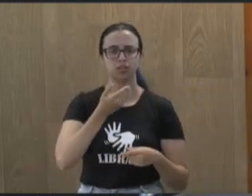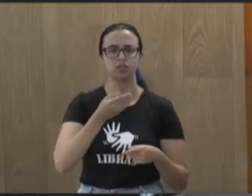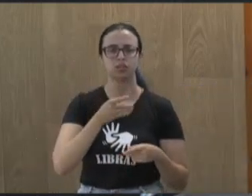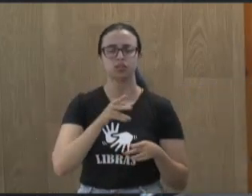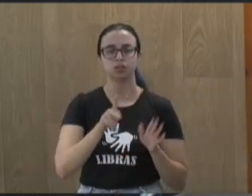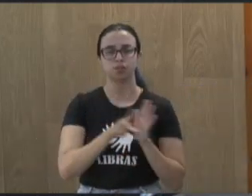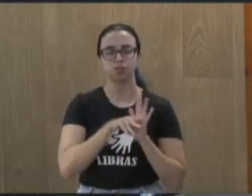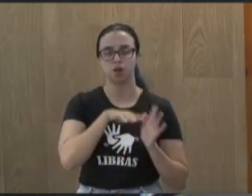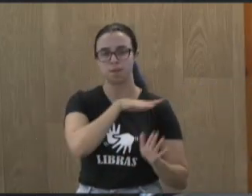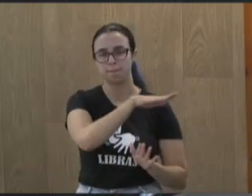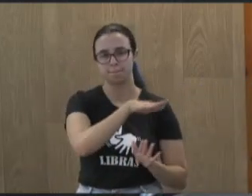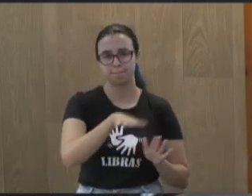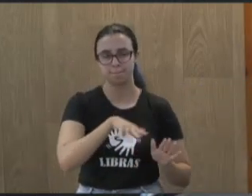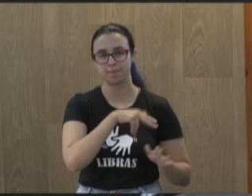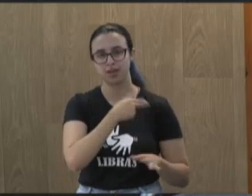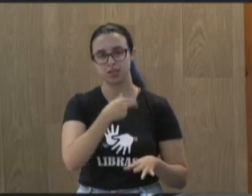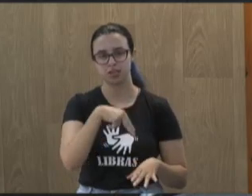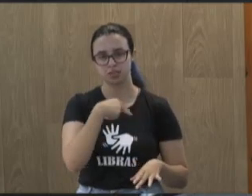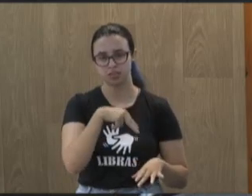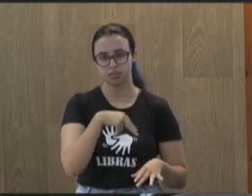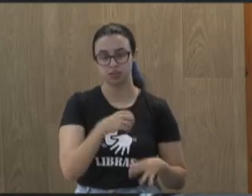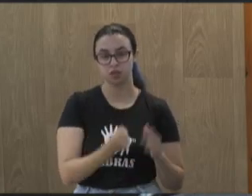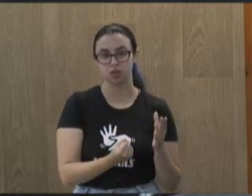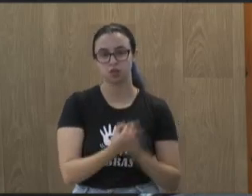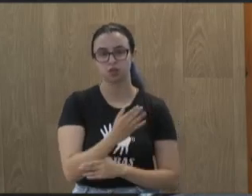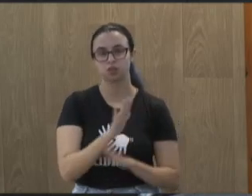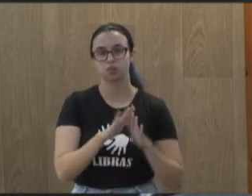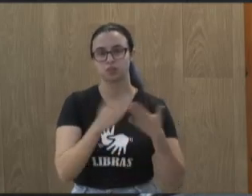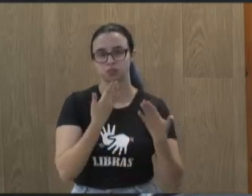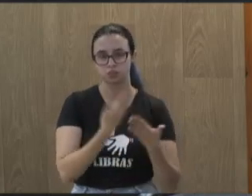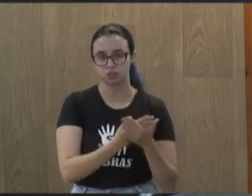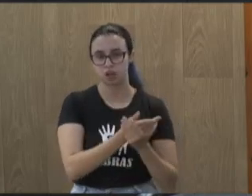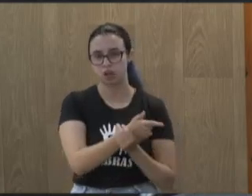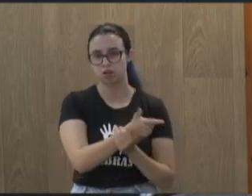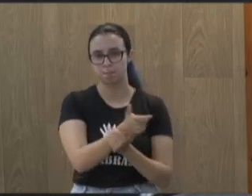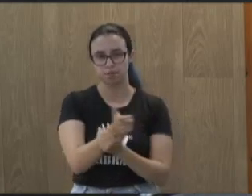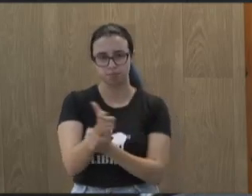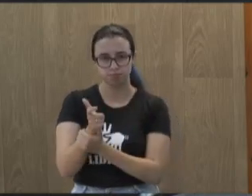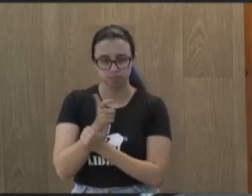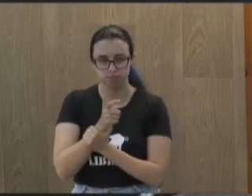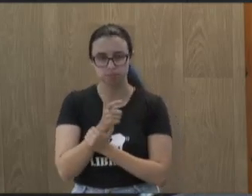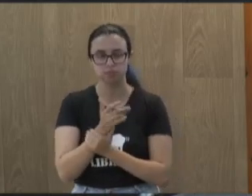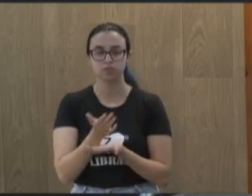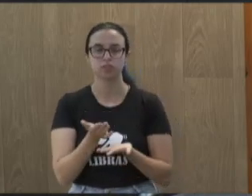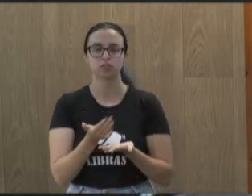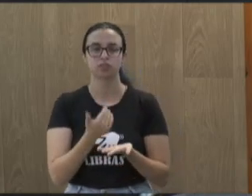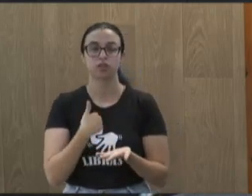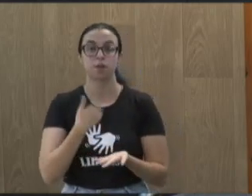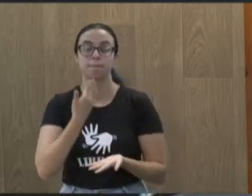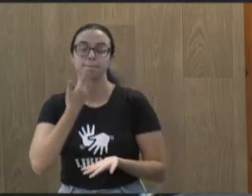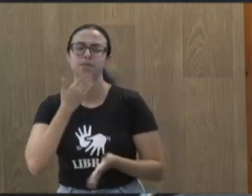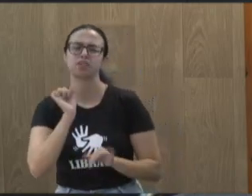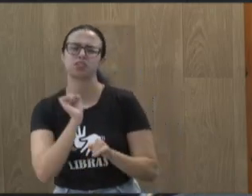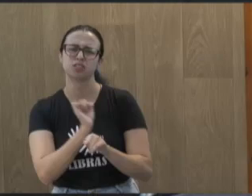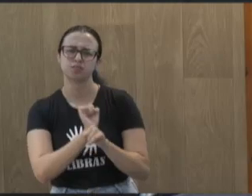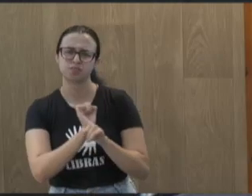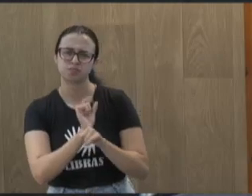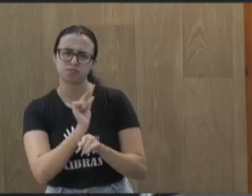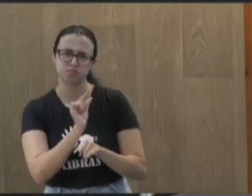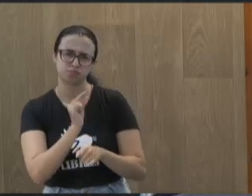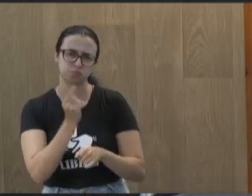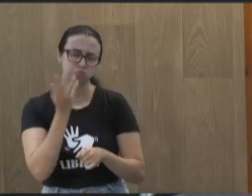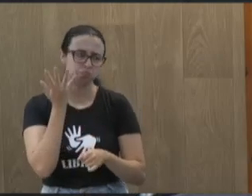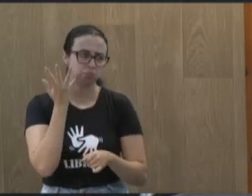isso eu pedi uma vista. Pedi ele que fosse no local, averiguasse